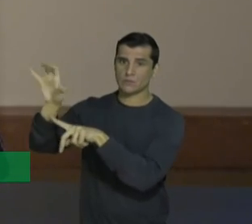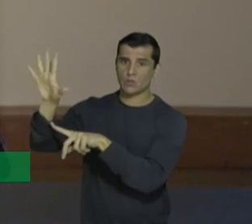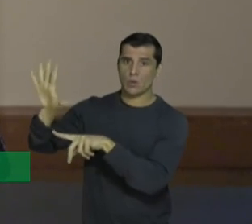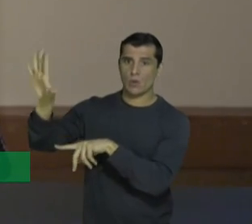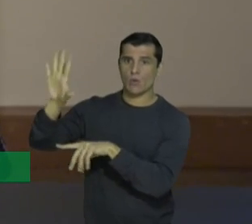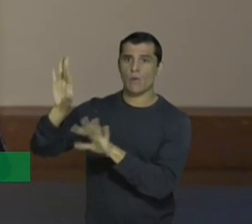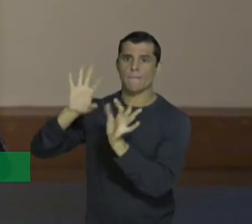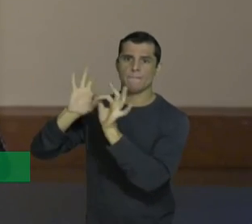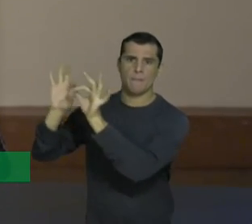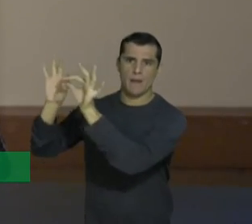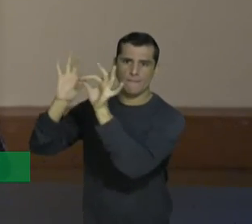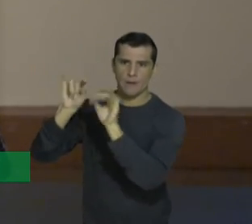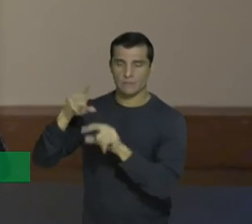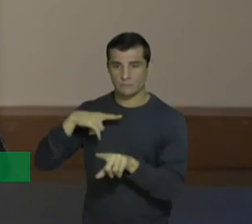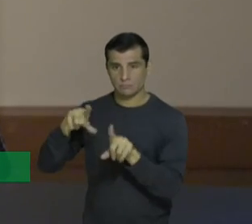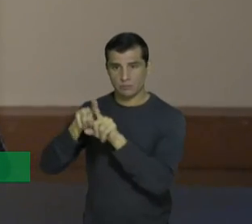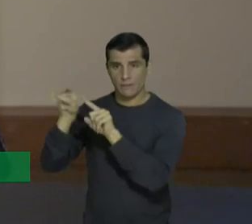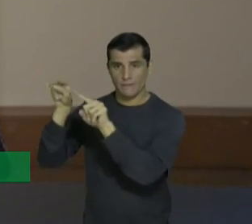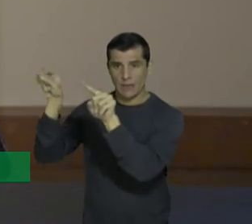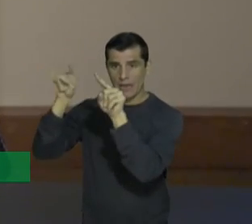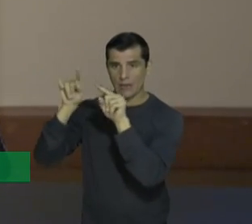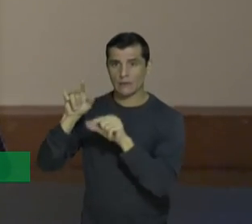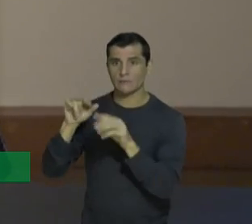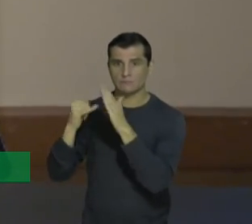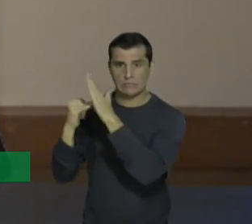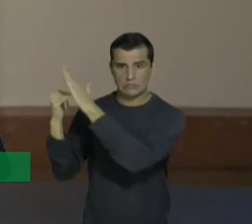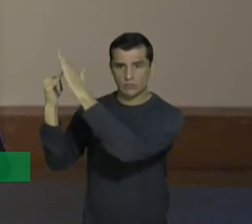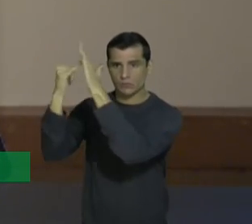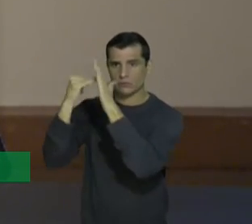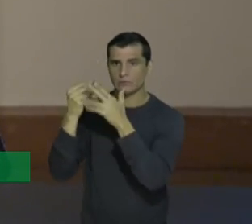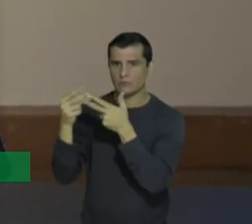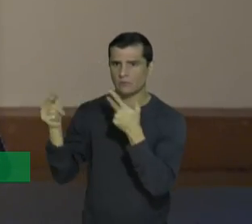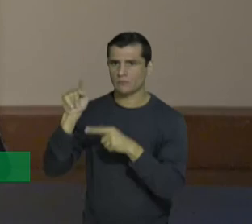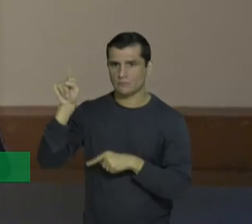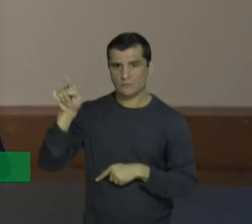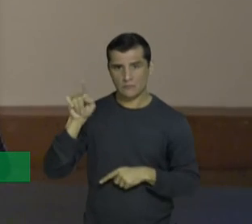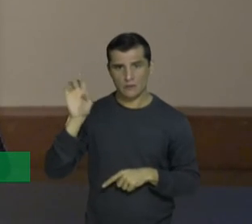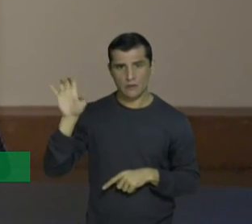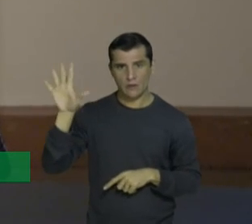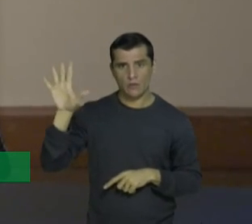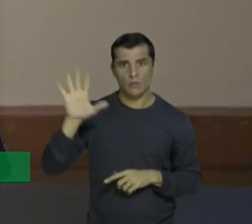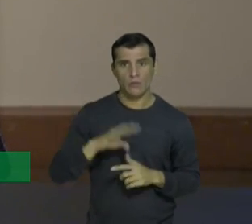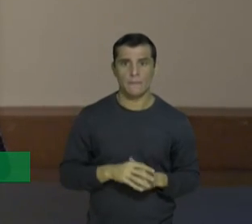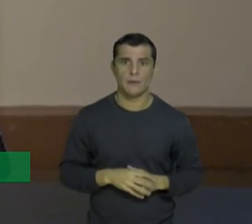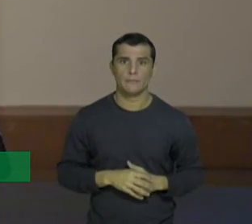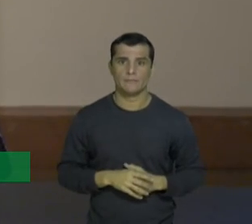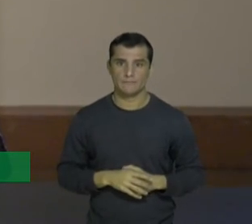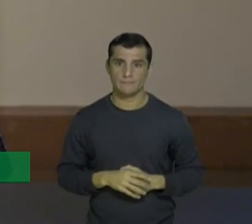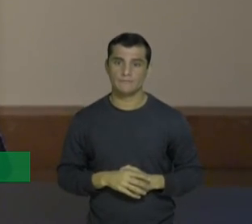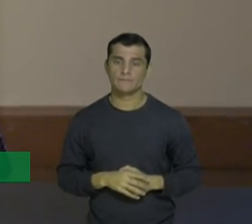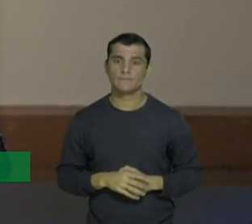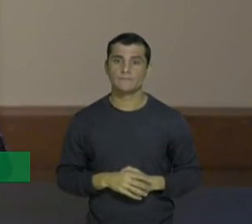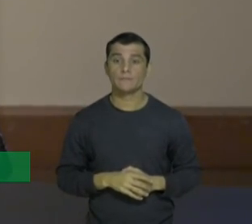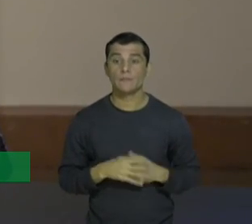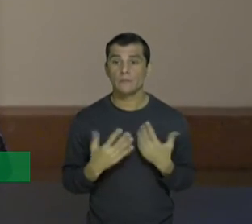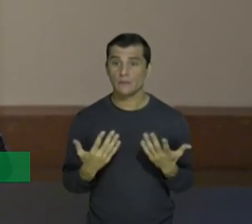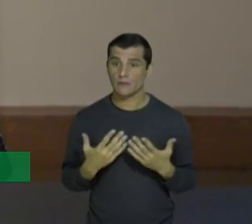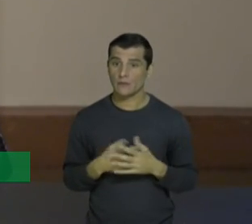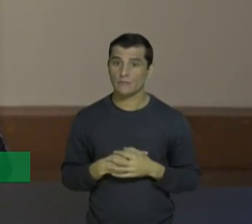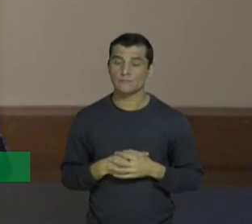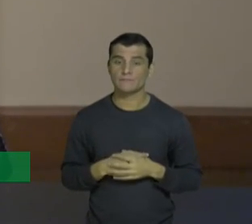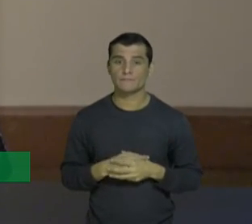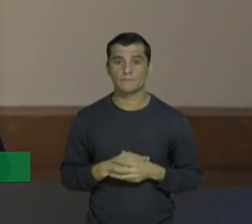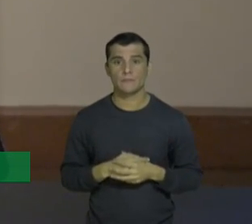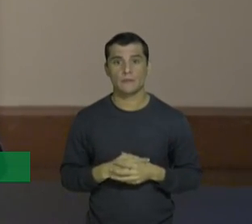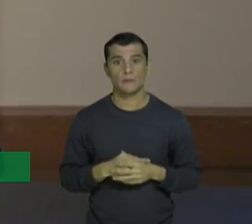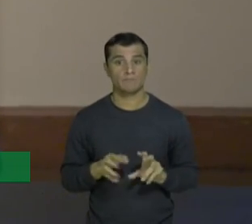europeias grupos de interesses europeus etc eh n minhas nas minhas vias de pesquisa então tendo em vista isso eu vou